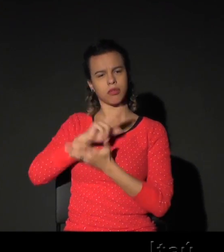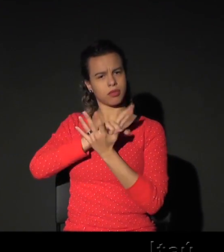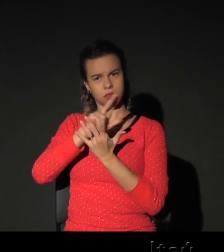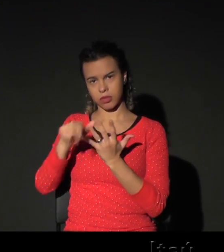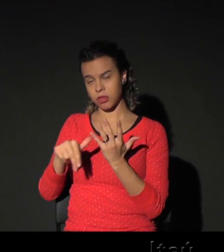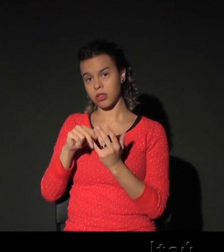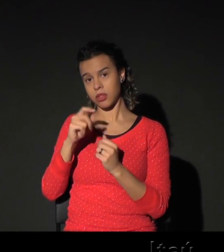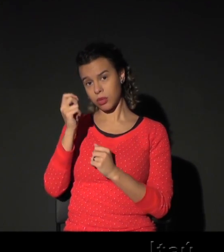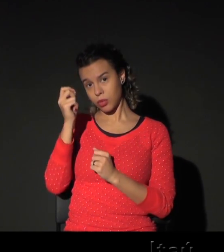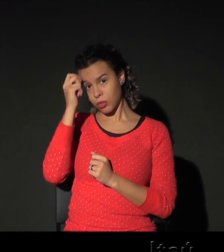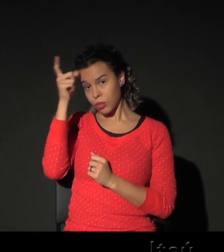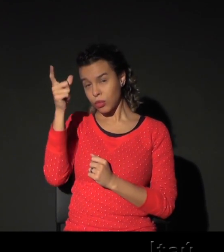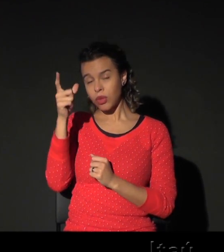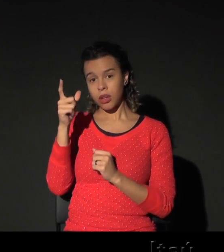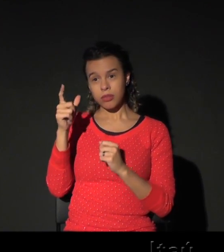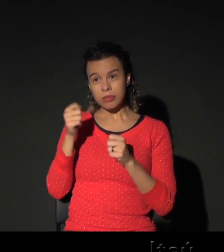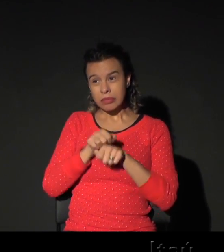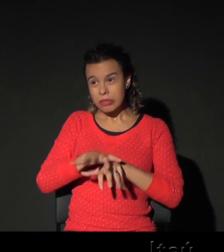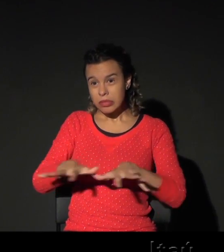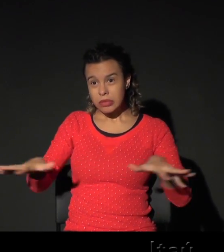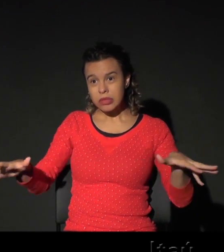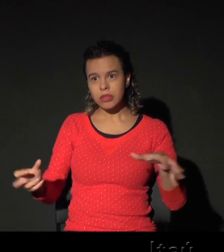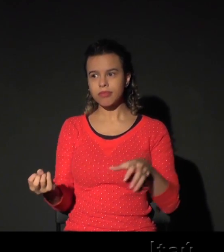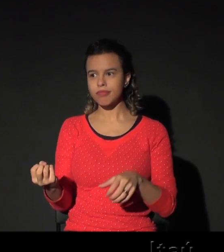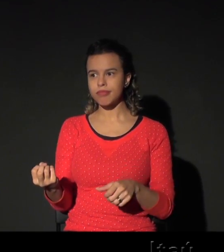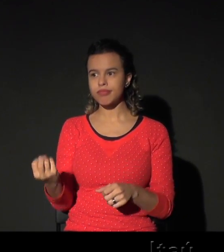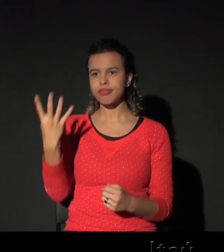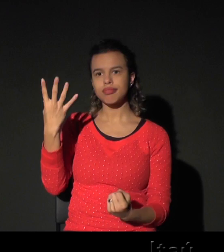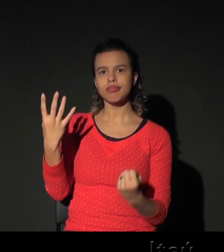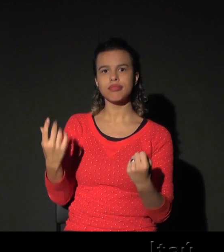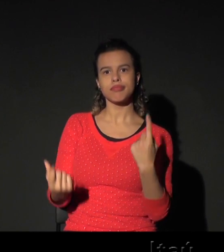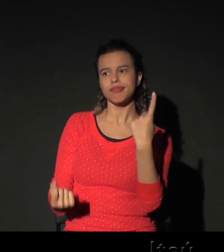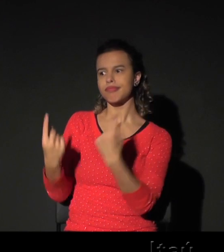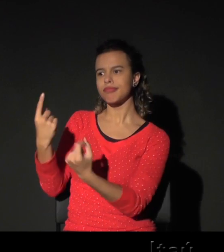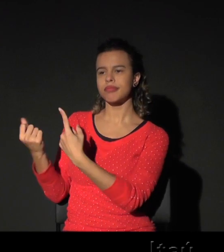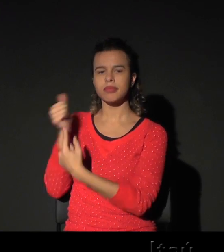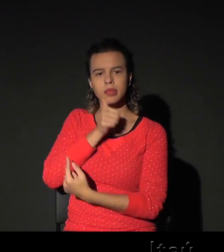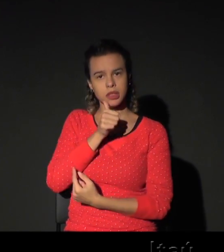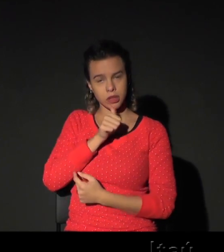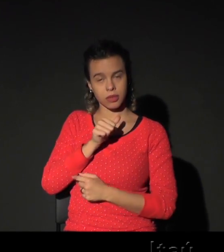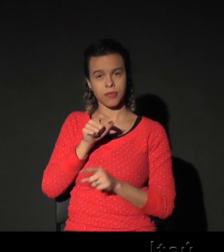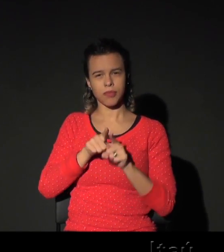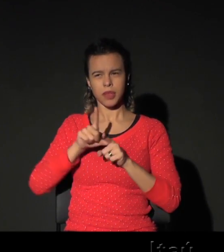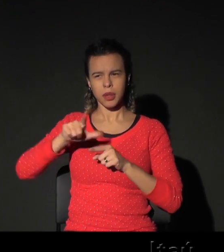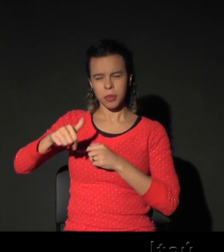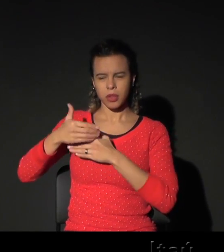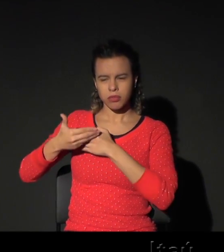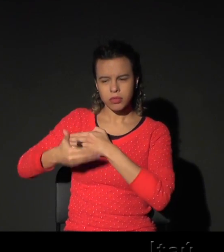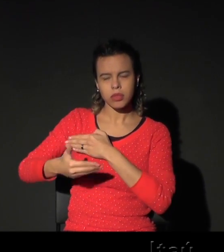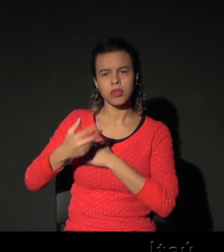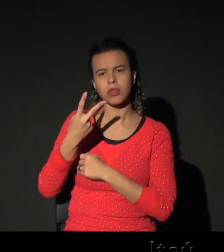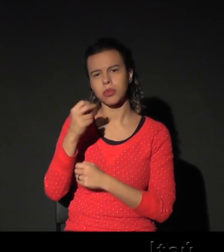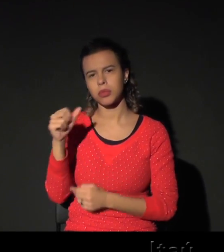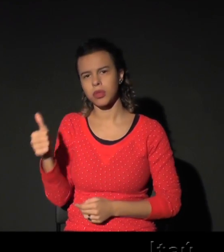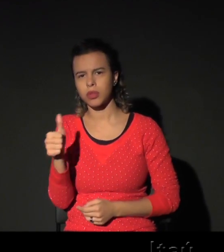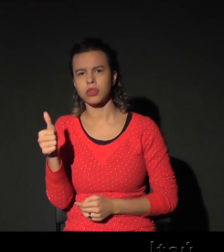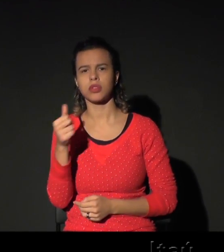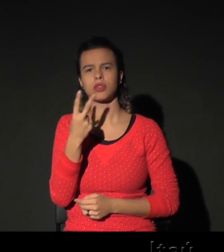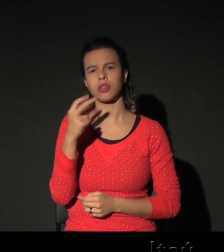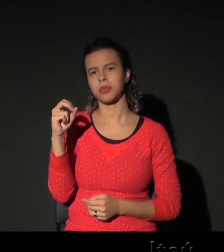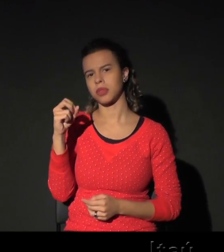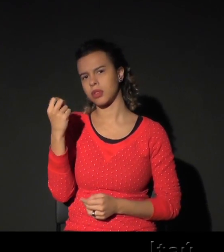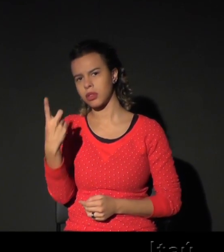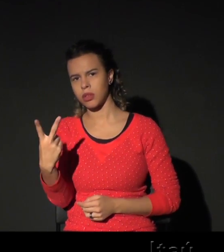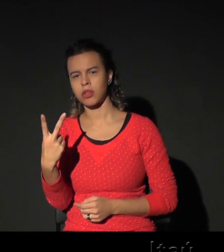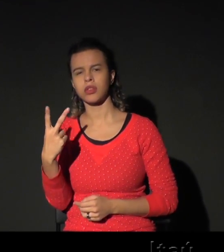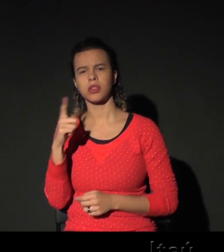cultura eh hip-hop então é um momento muito importante no Brasil logo depois mais ou menos em torno de 2011 2013 a gente vai ver explodir